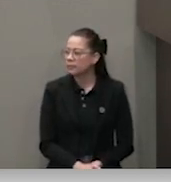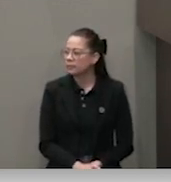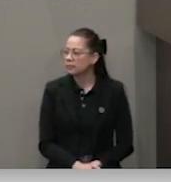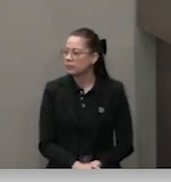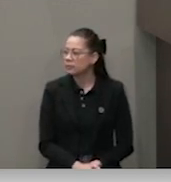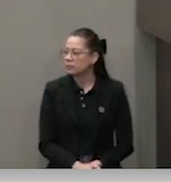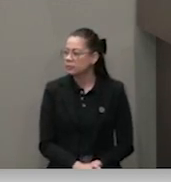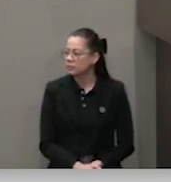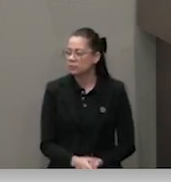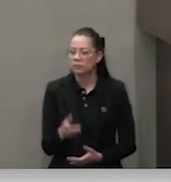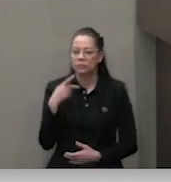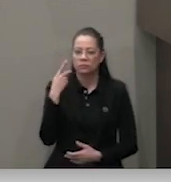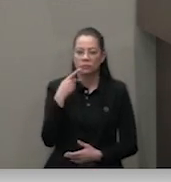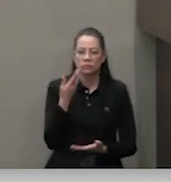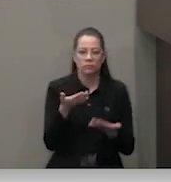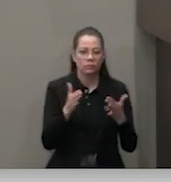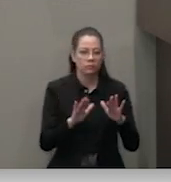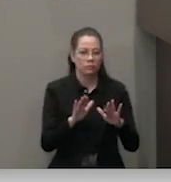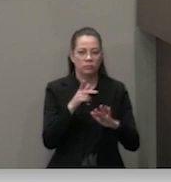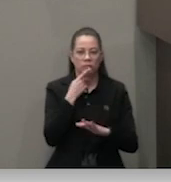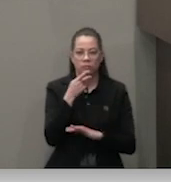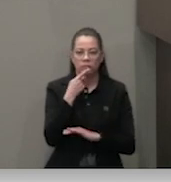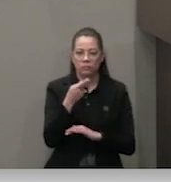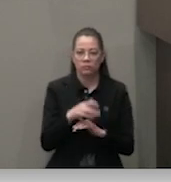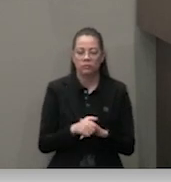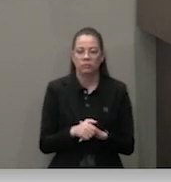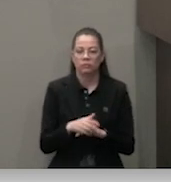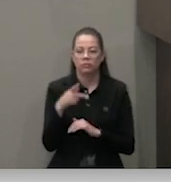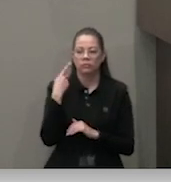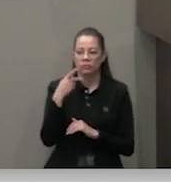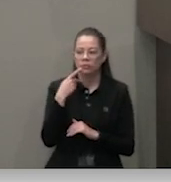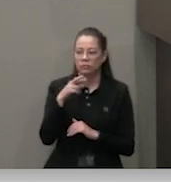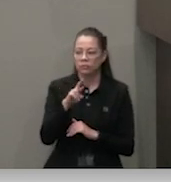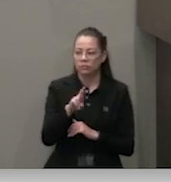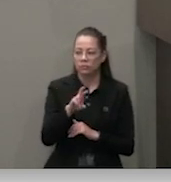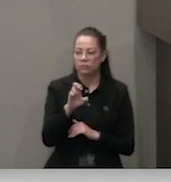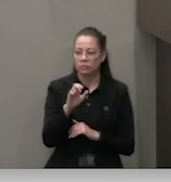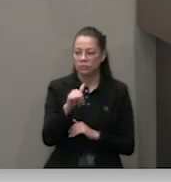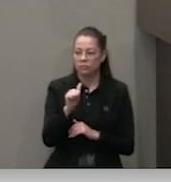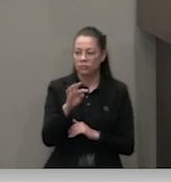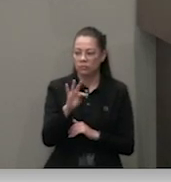Candeia Vereador Rodney Candeia declina Vereador Renato